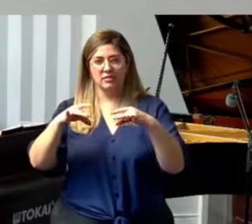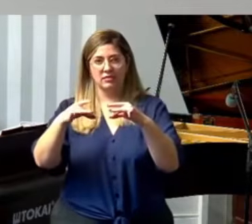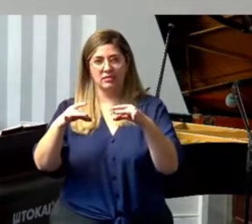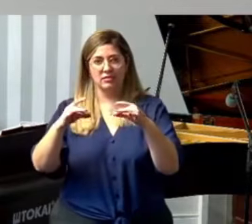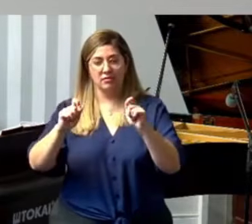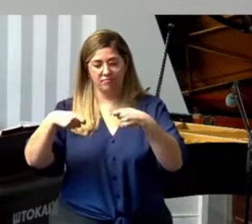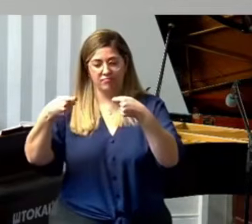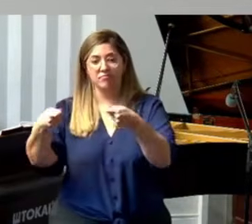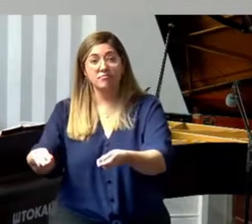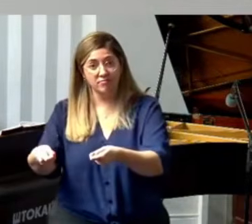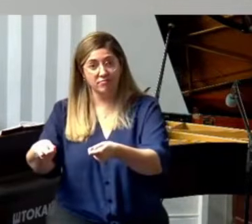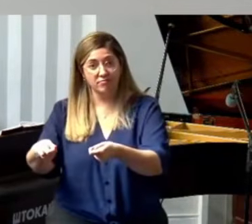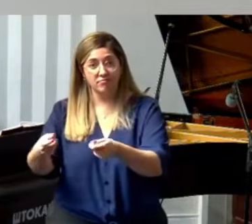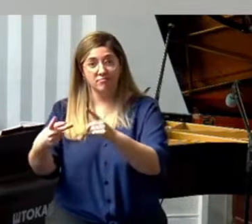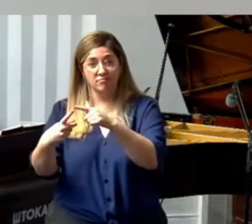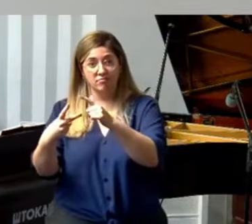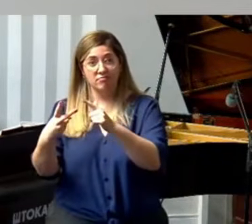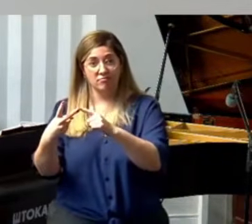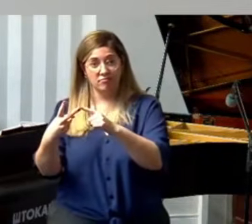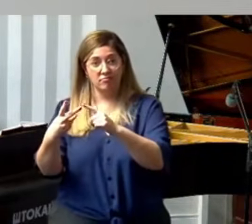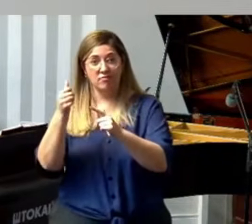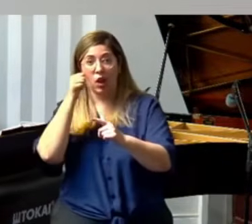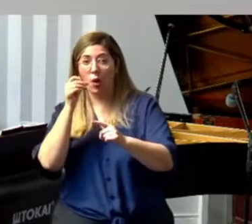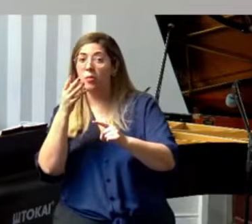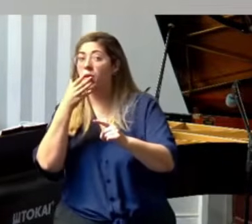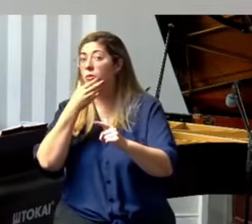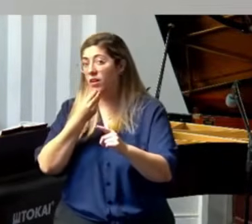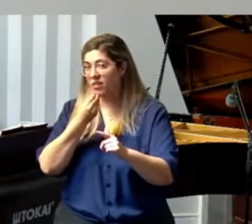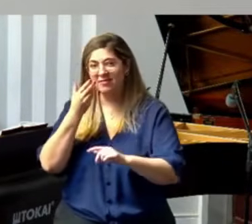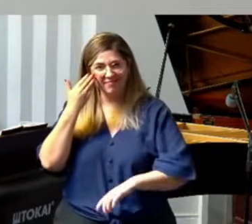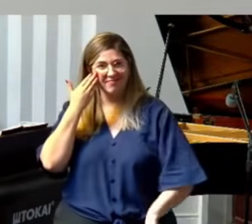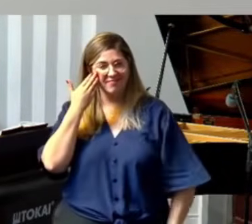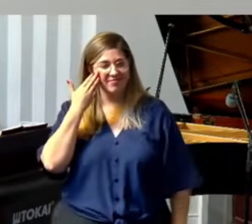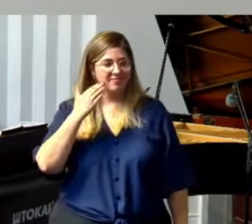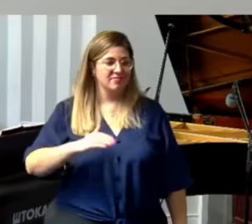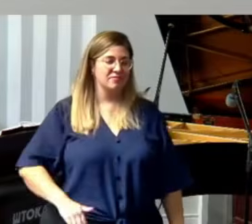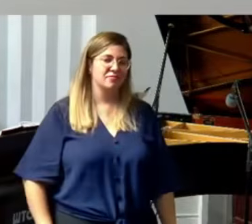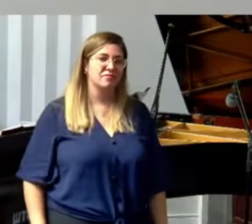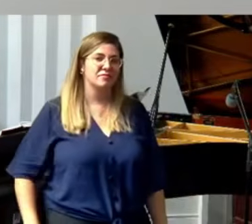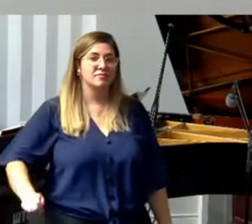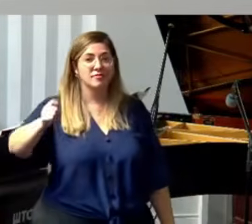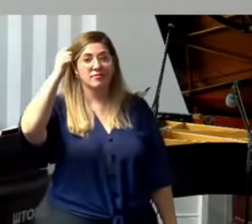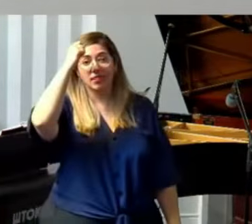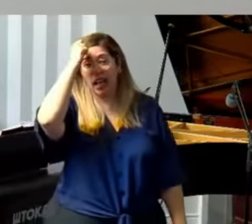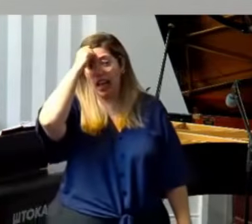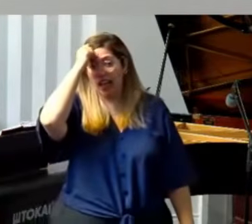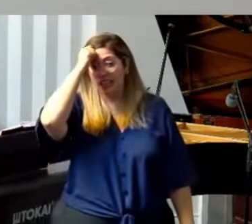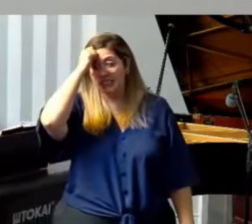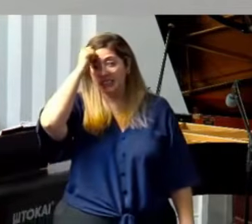o casal. No versículo 20, versículo anterior, Adão